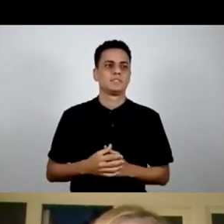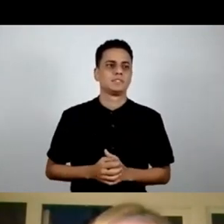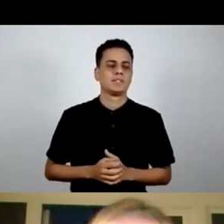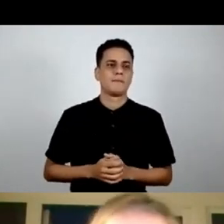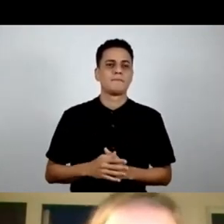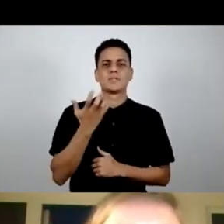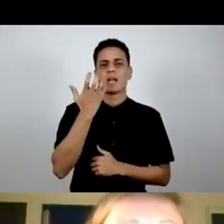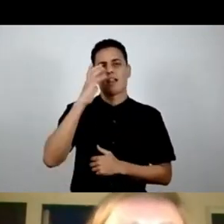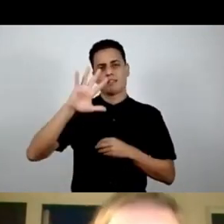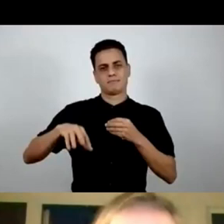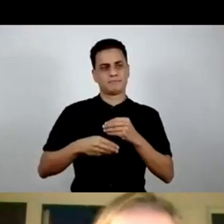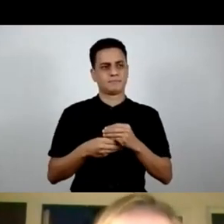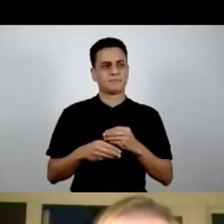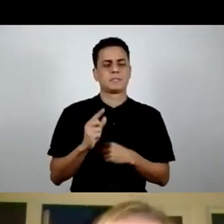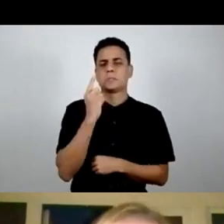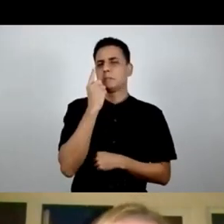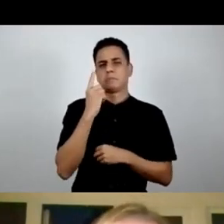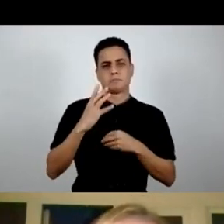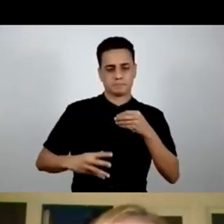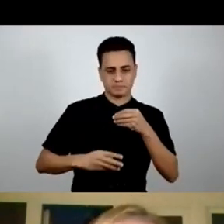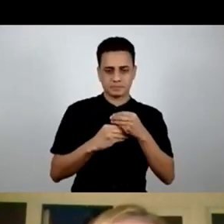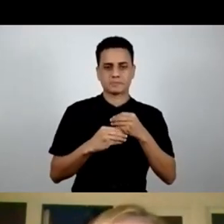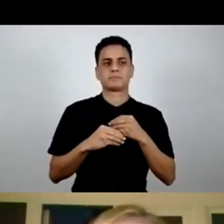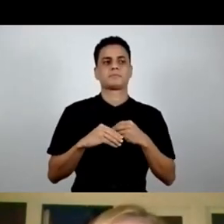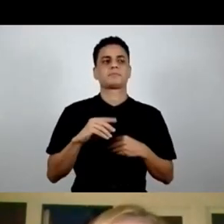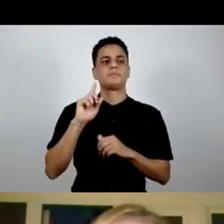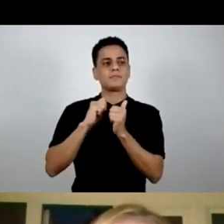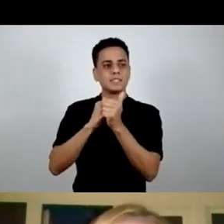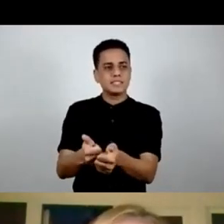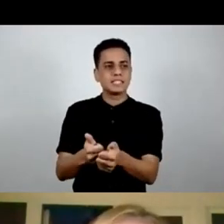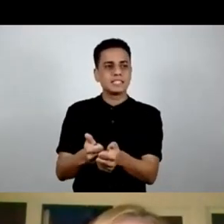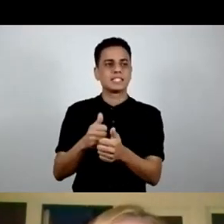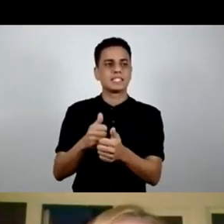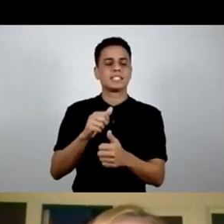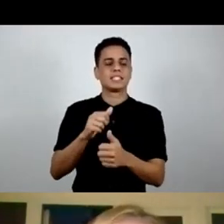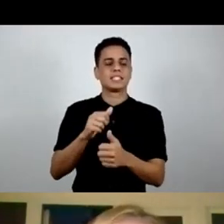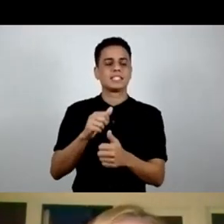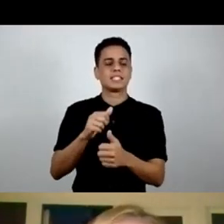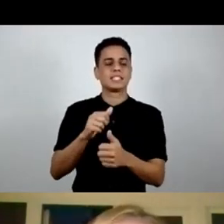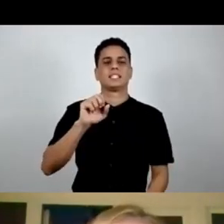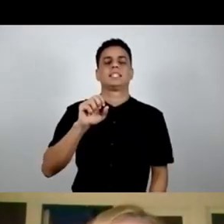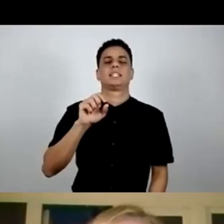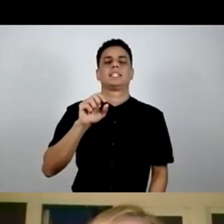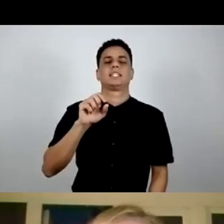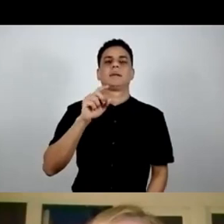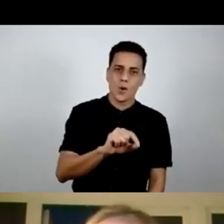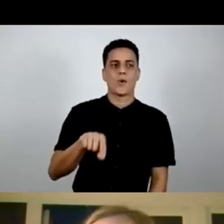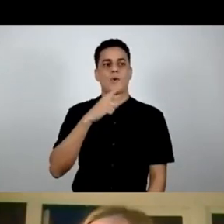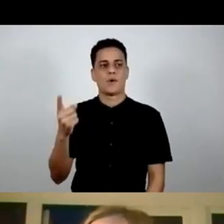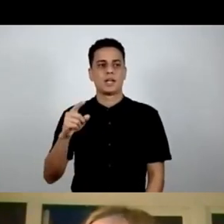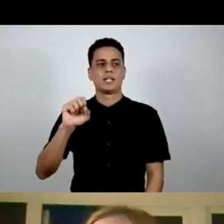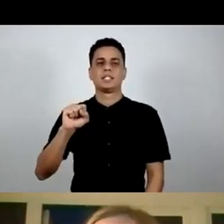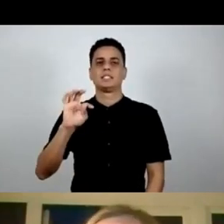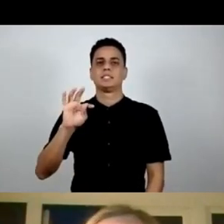Eu queria adicionar uma coisa, seguindo o que Stephanie e o Paulo disseram, que lembrava